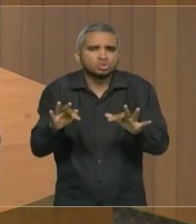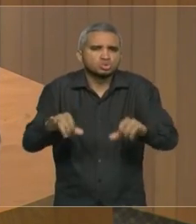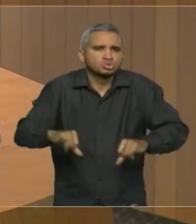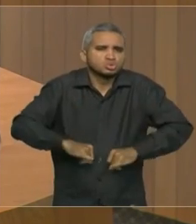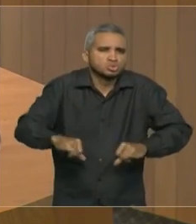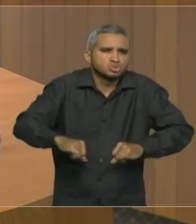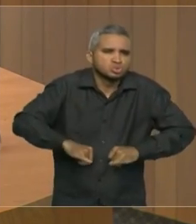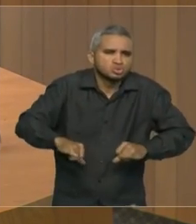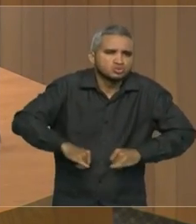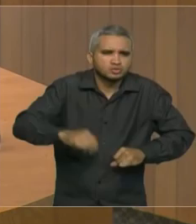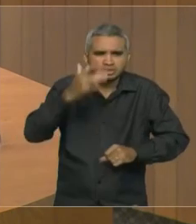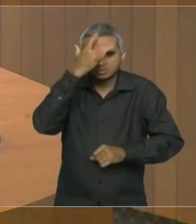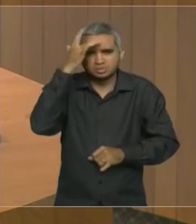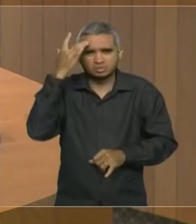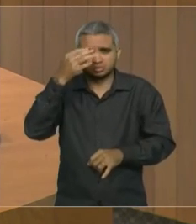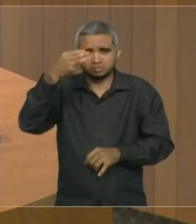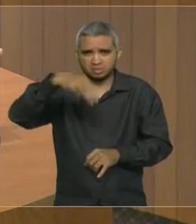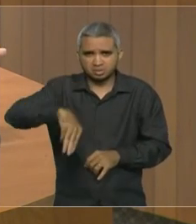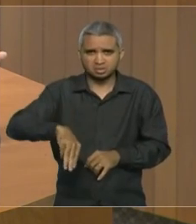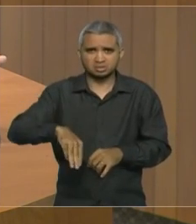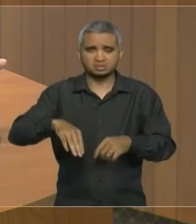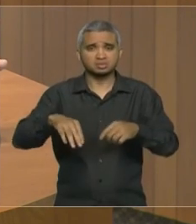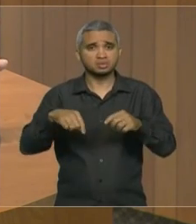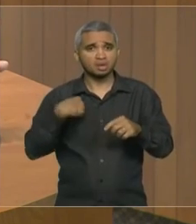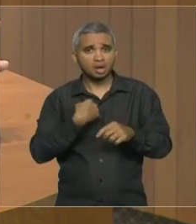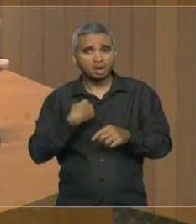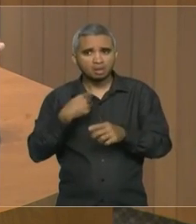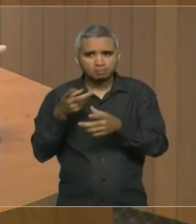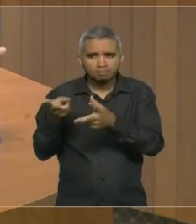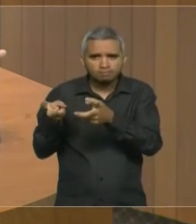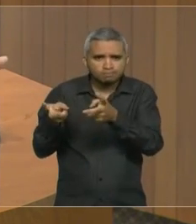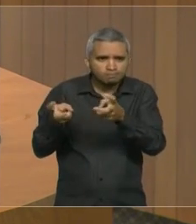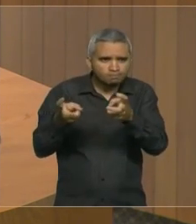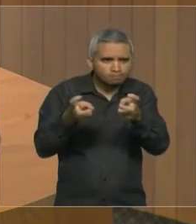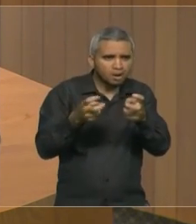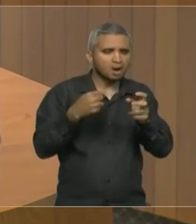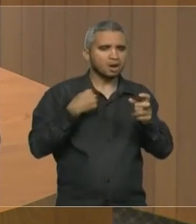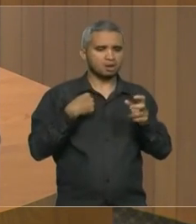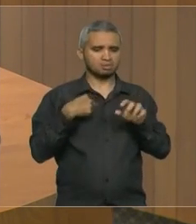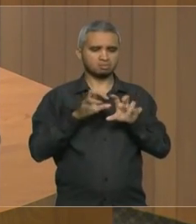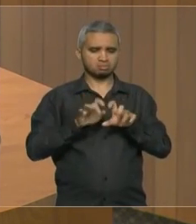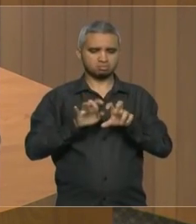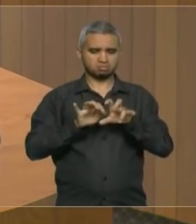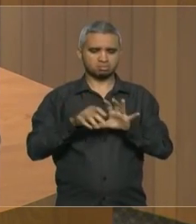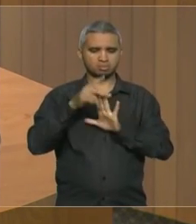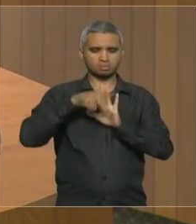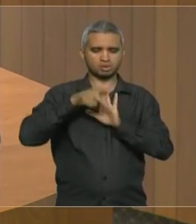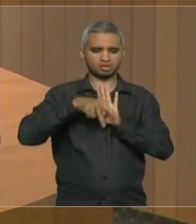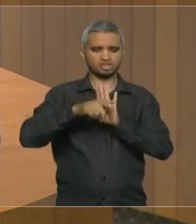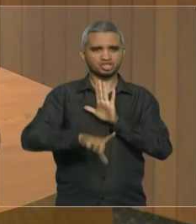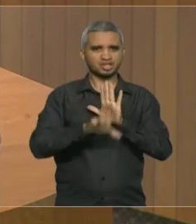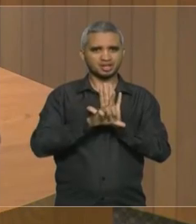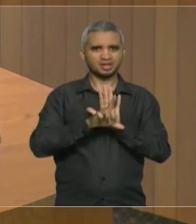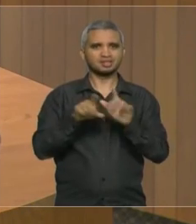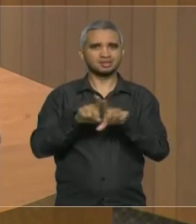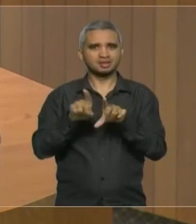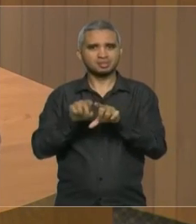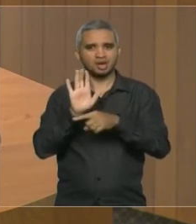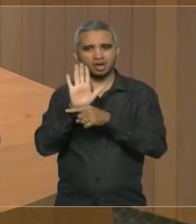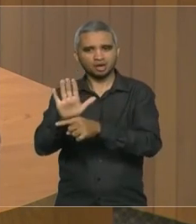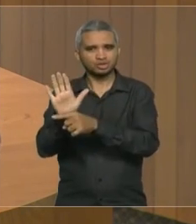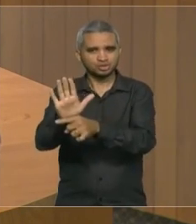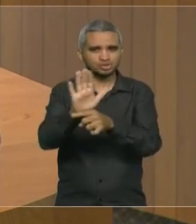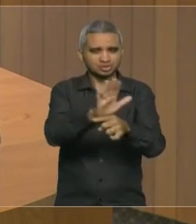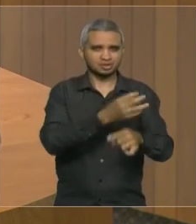que nós possamos não só apresentar projetos de leis, para que nós possamos melhorar a qualidade de vida das pessoas,